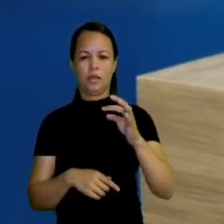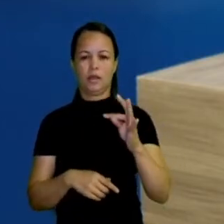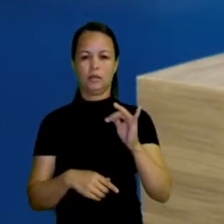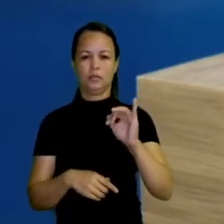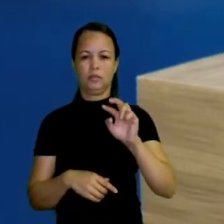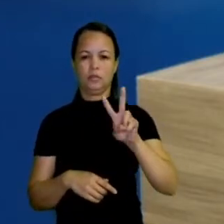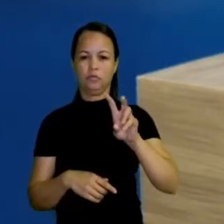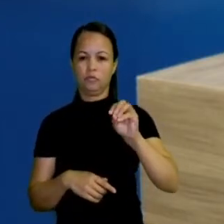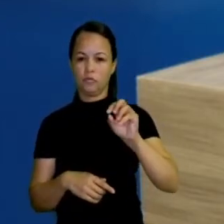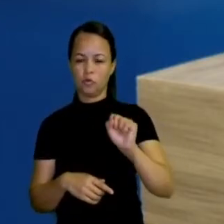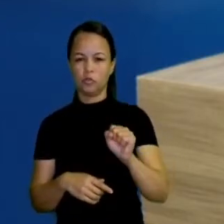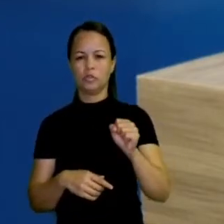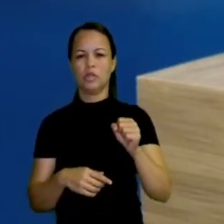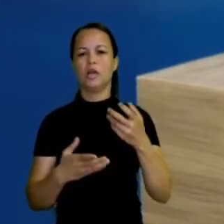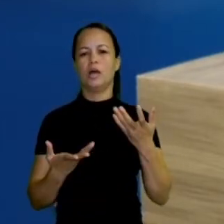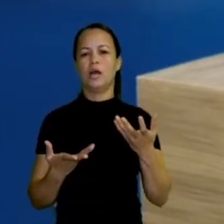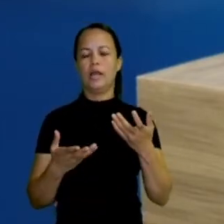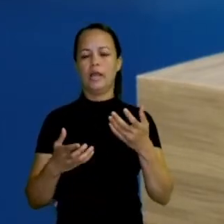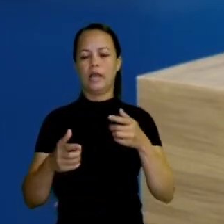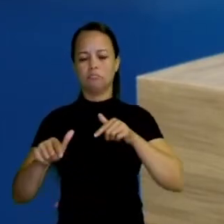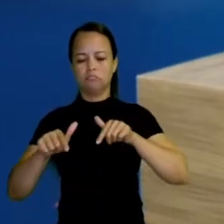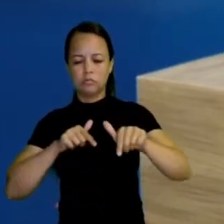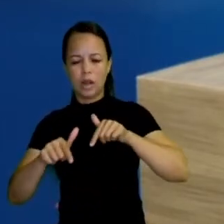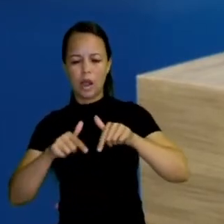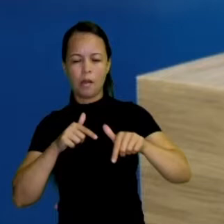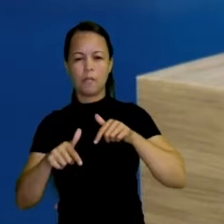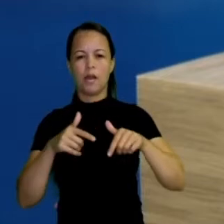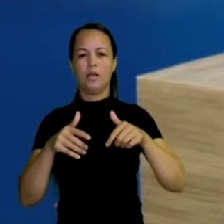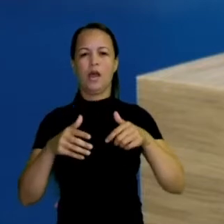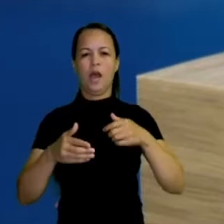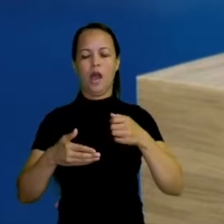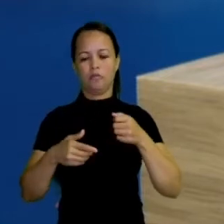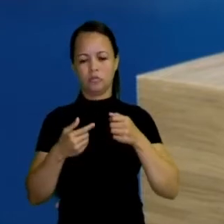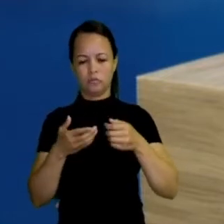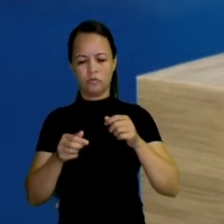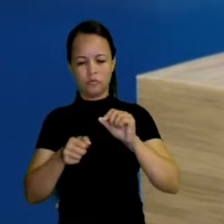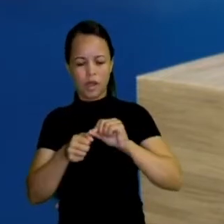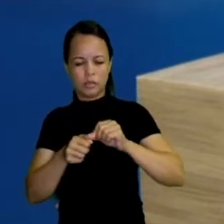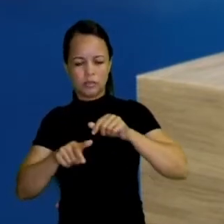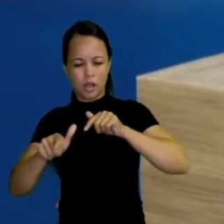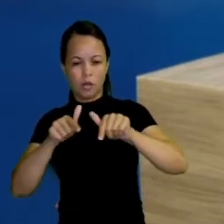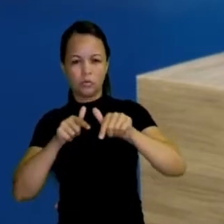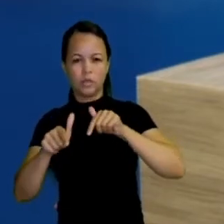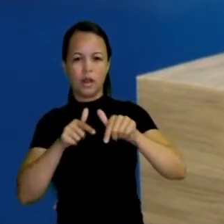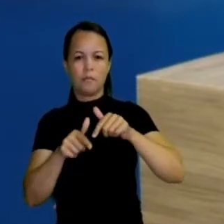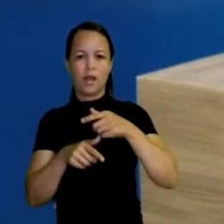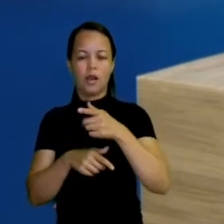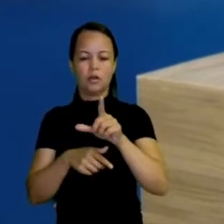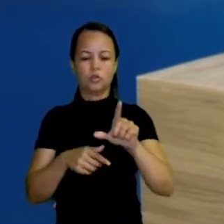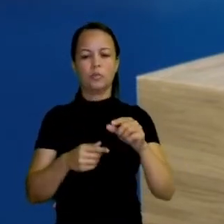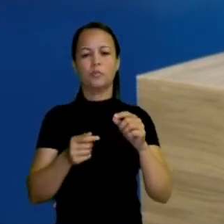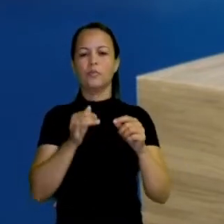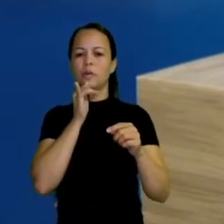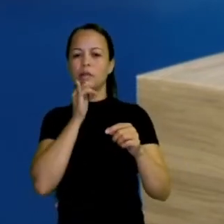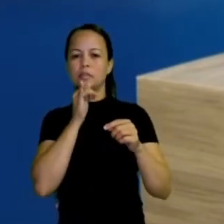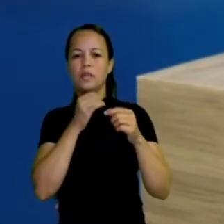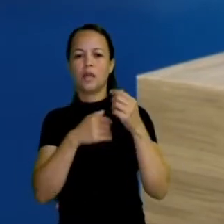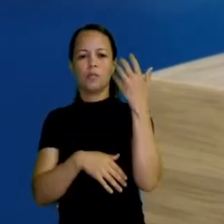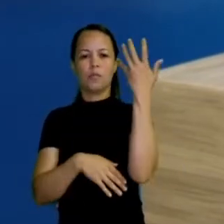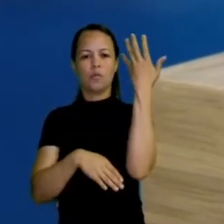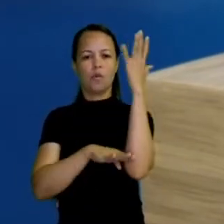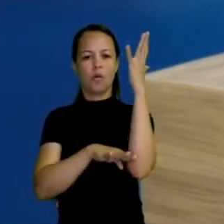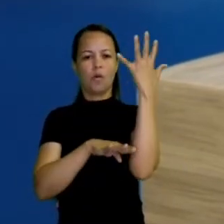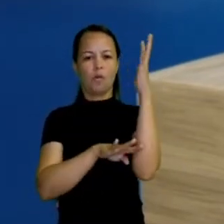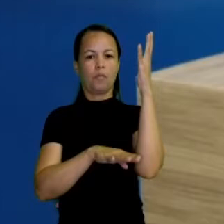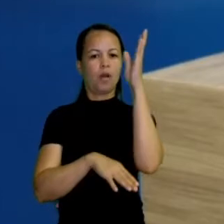a mão escrava do trabalho, eles começaram a realizar o trabalho. Então, o pau-brasil como o primeiro indício